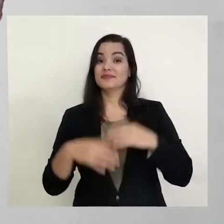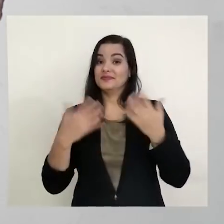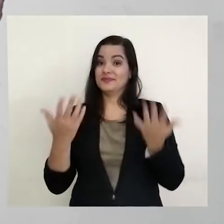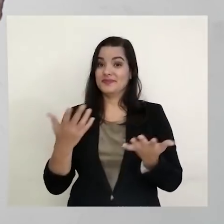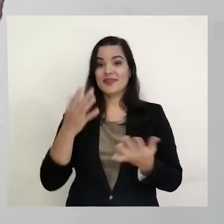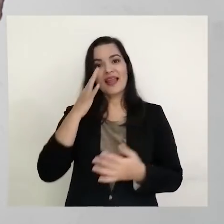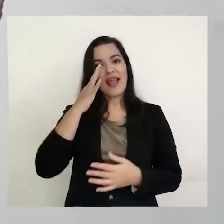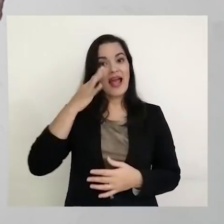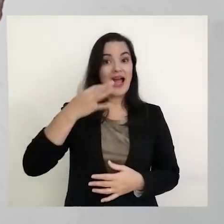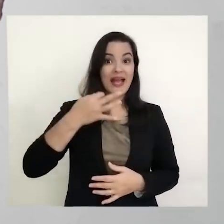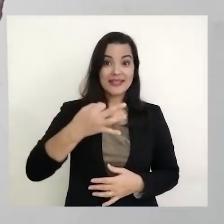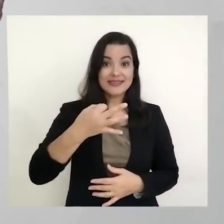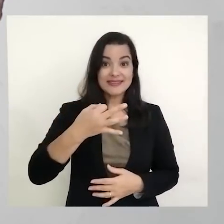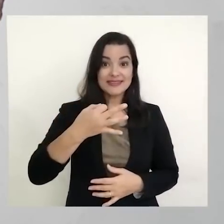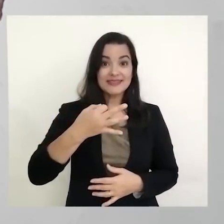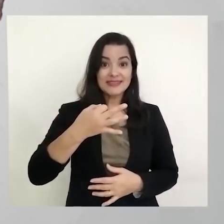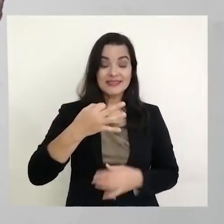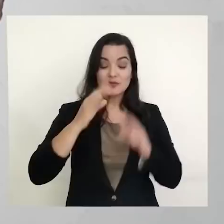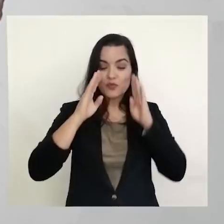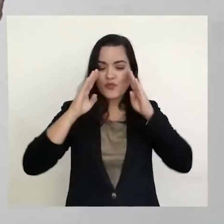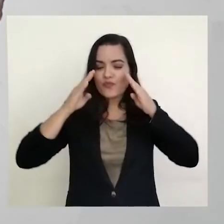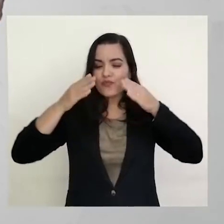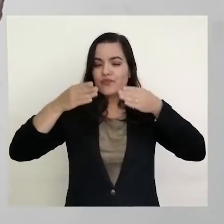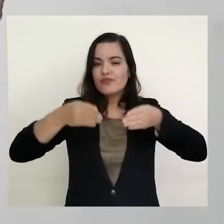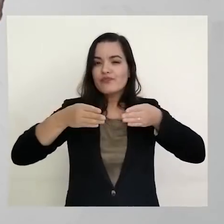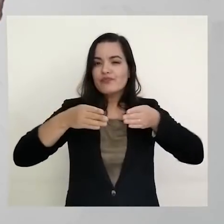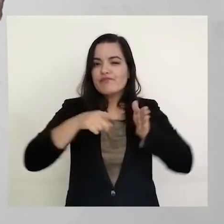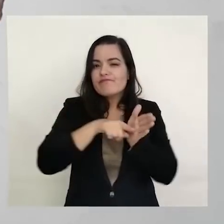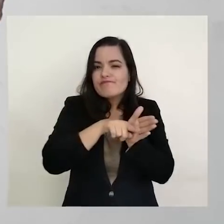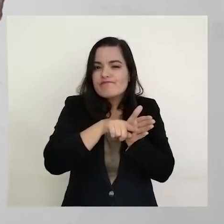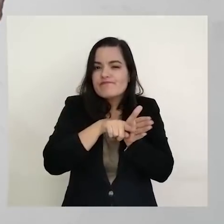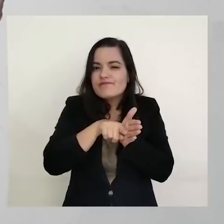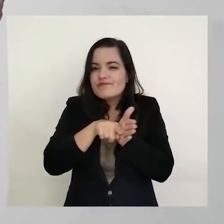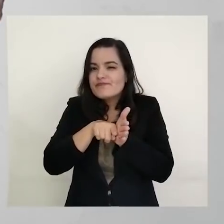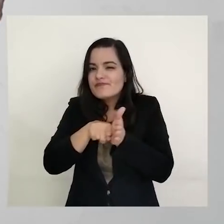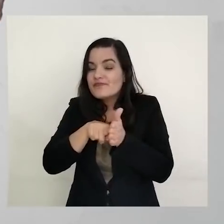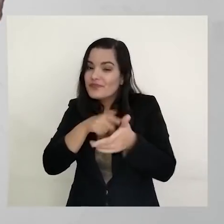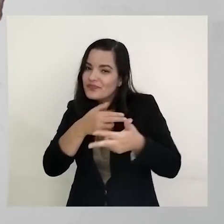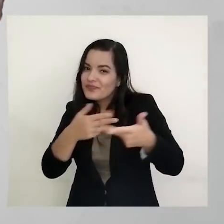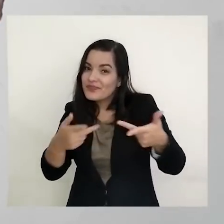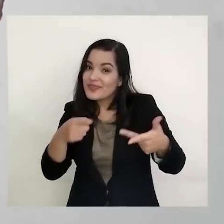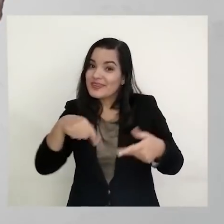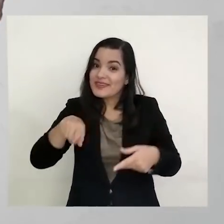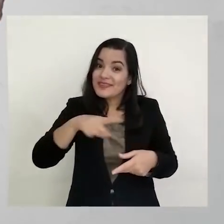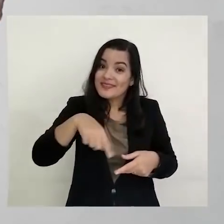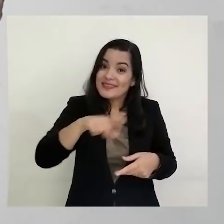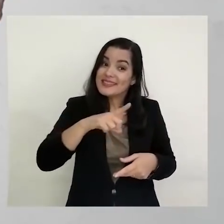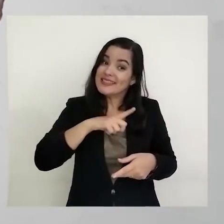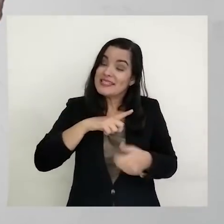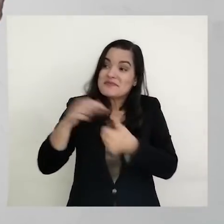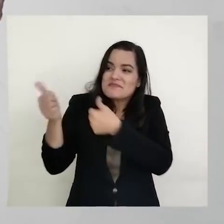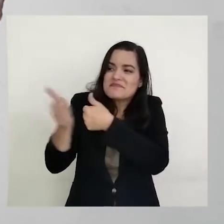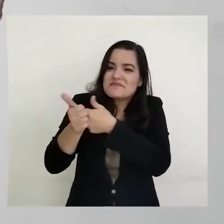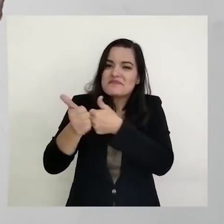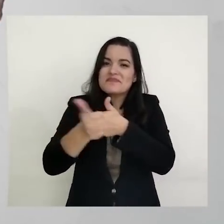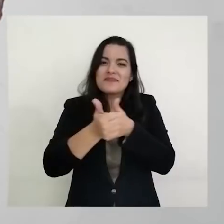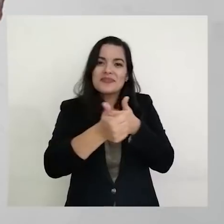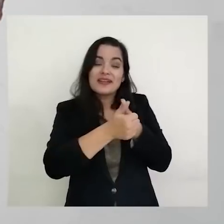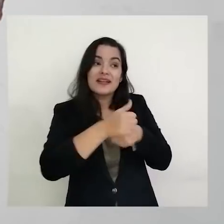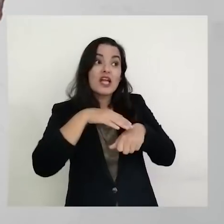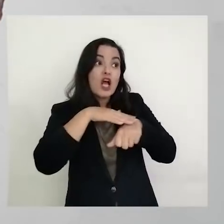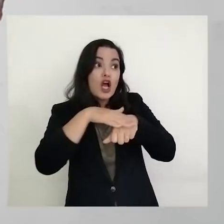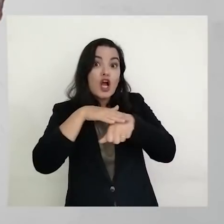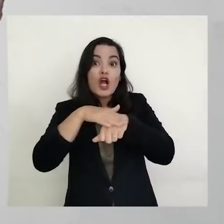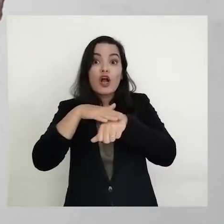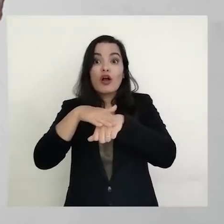Então observem, olhar atento, investiguem tudo que você tem aí próximo de vocês.